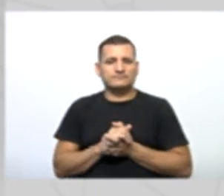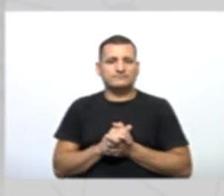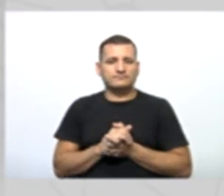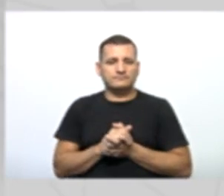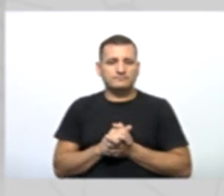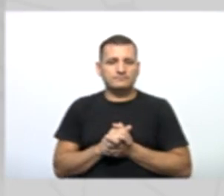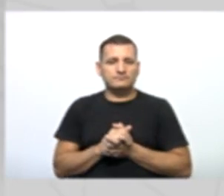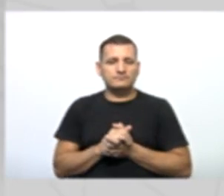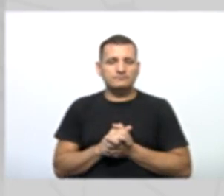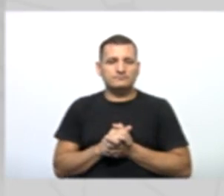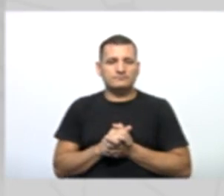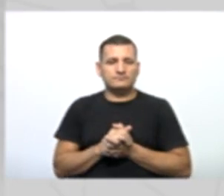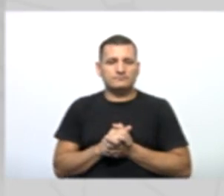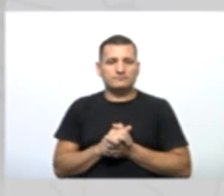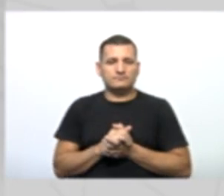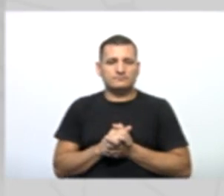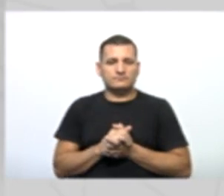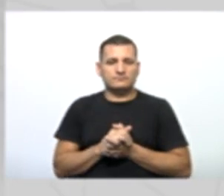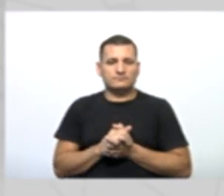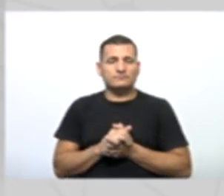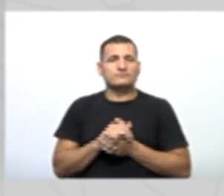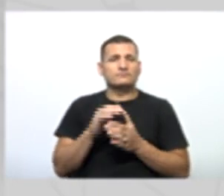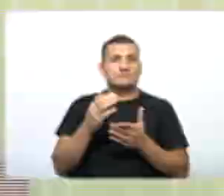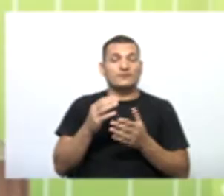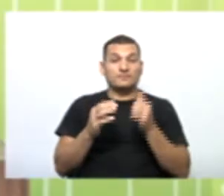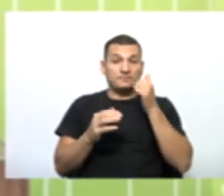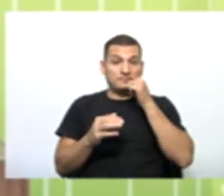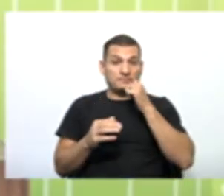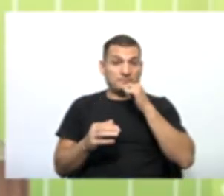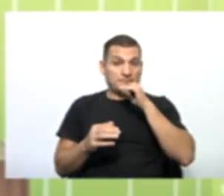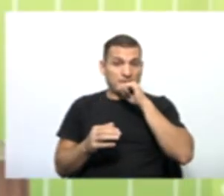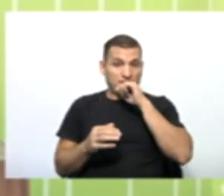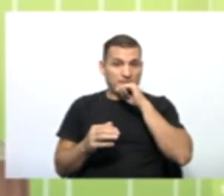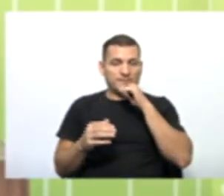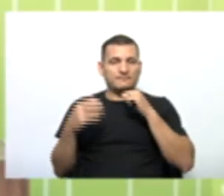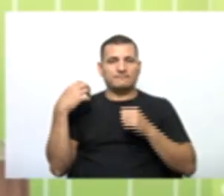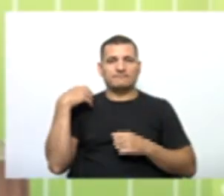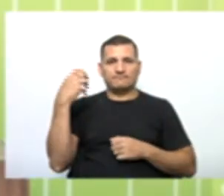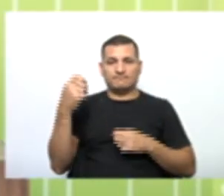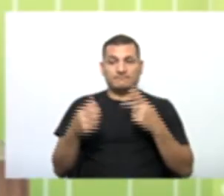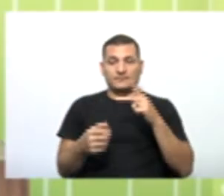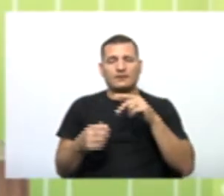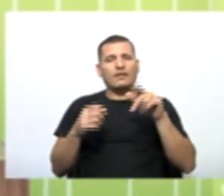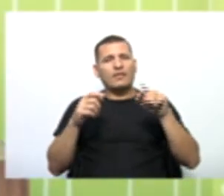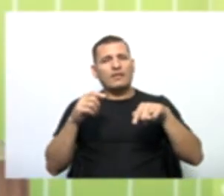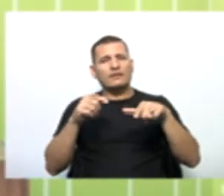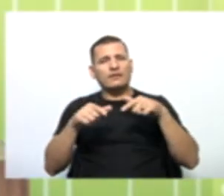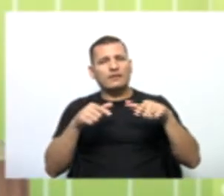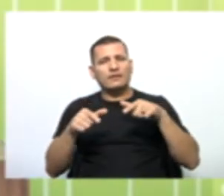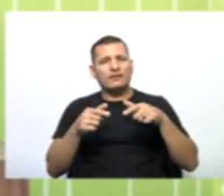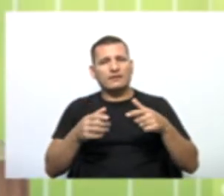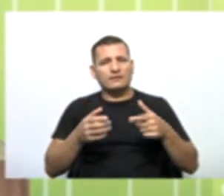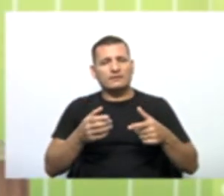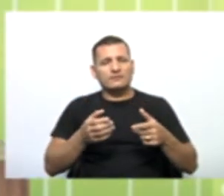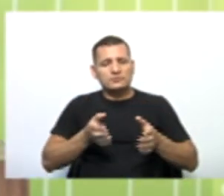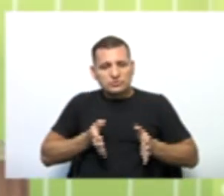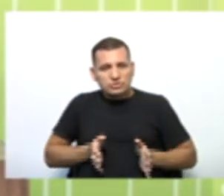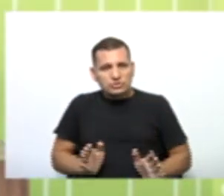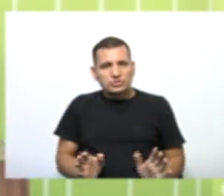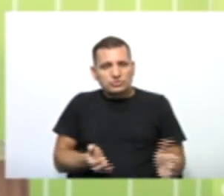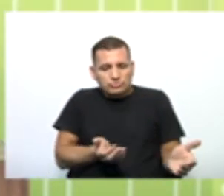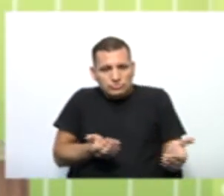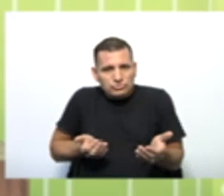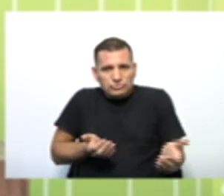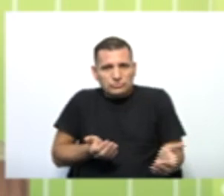né? Então, como a gente falou ainda agora, a mãe de Sócrates ela parteira. E Sócrates acreditava que fazer alguém chegar